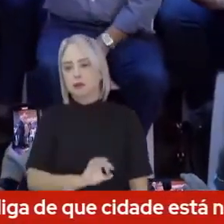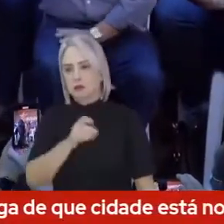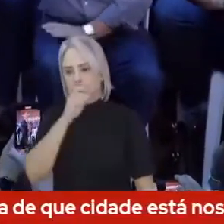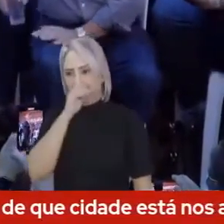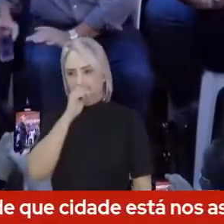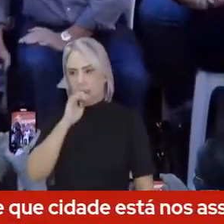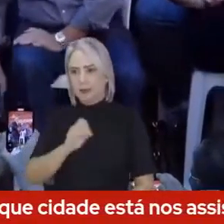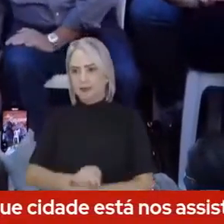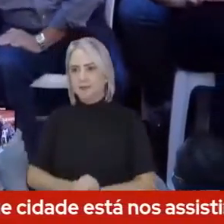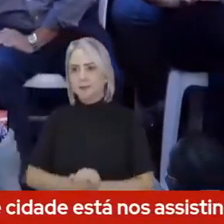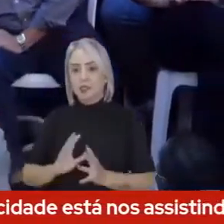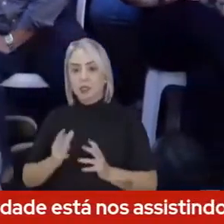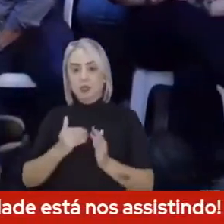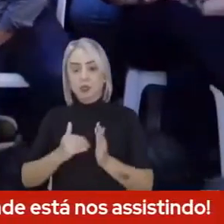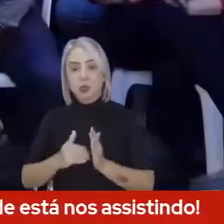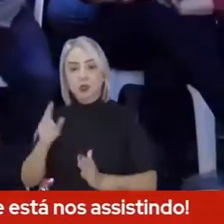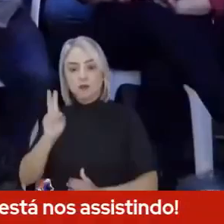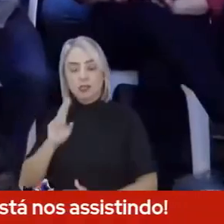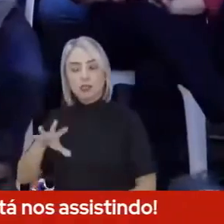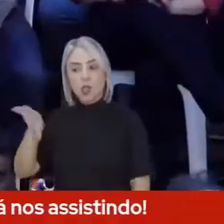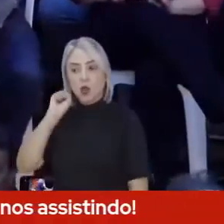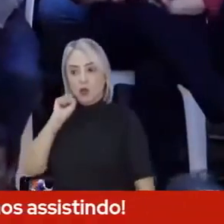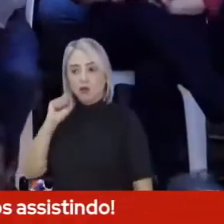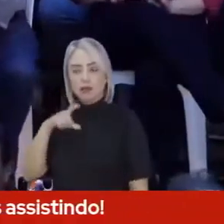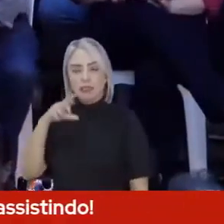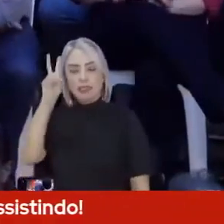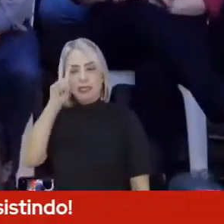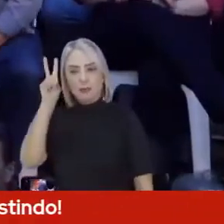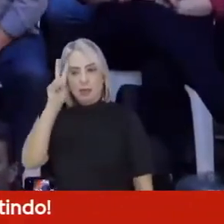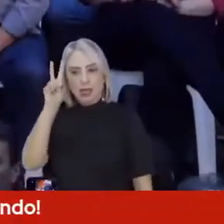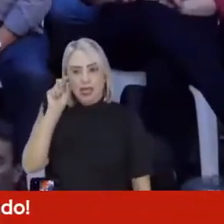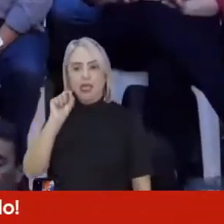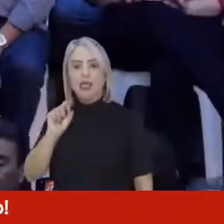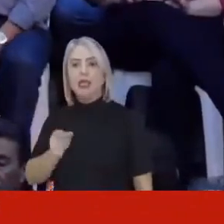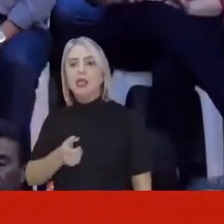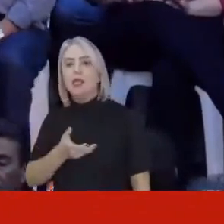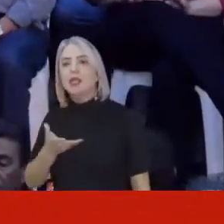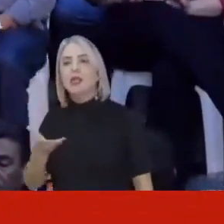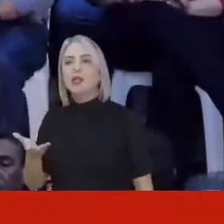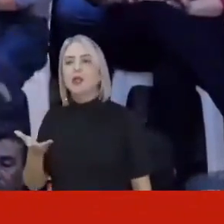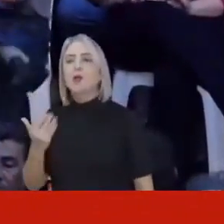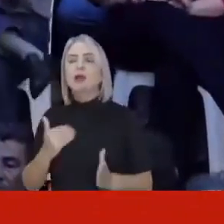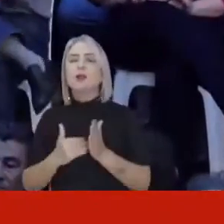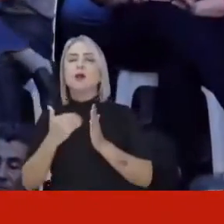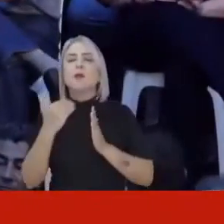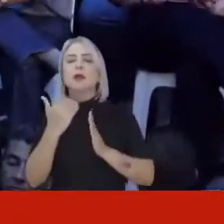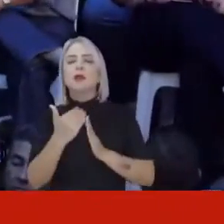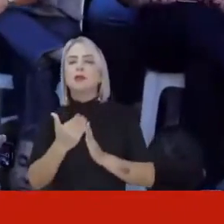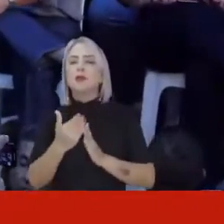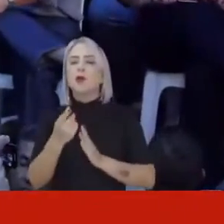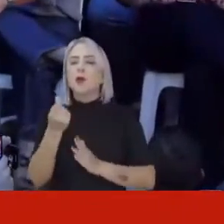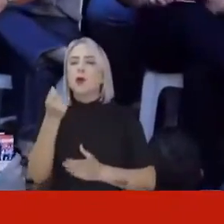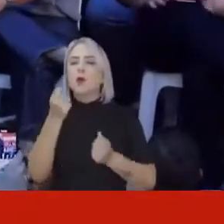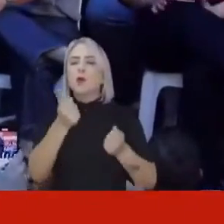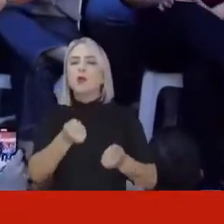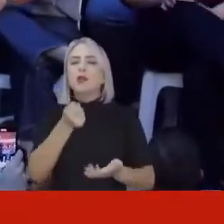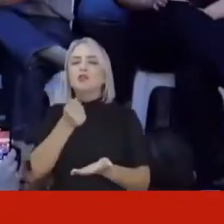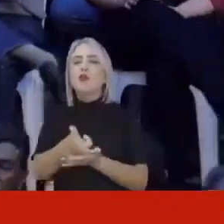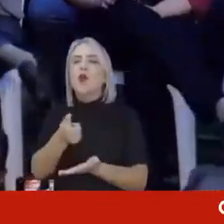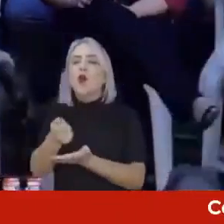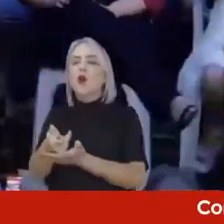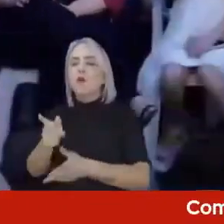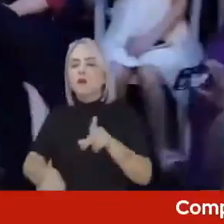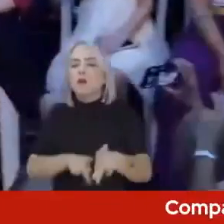Toda vez que você ouvir isso, você tem que lembrar. E quanto que cresceu o poder aquisitivo do povo? E quanto